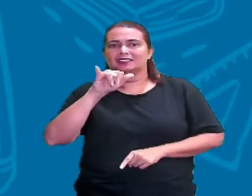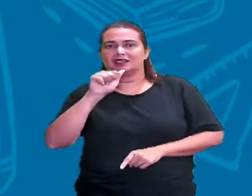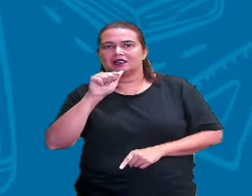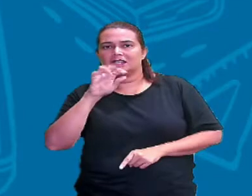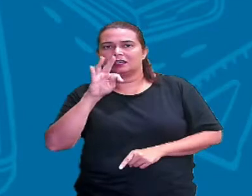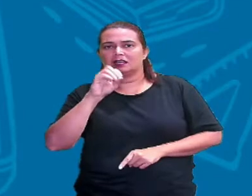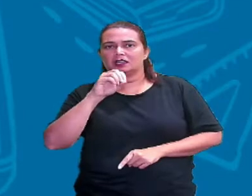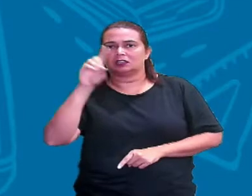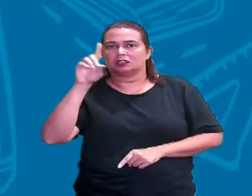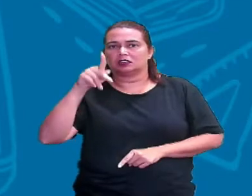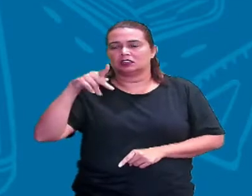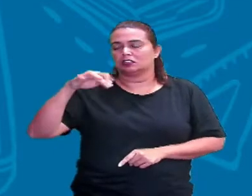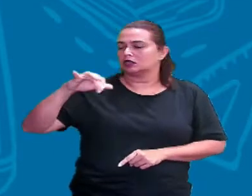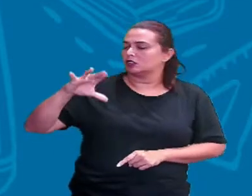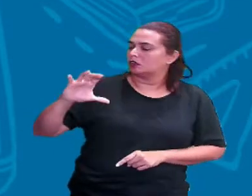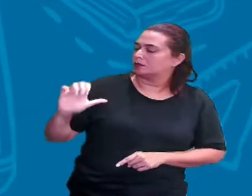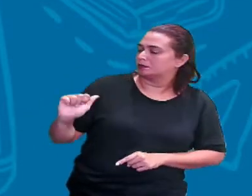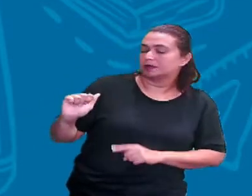diatópica. Então,